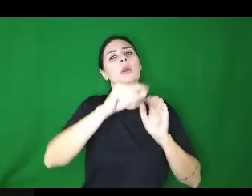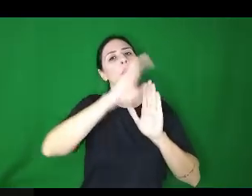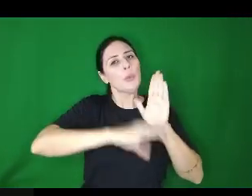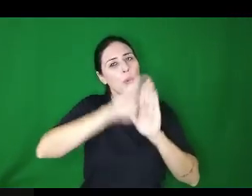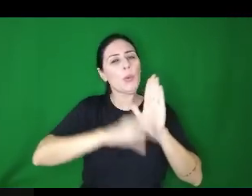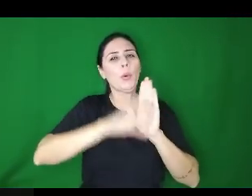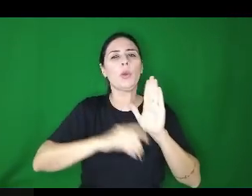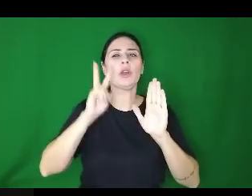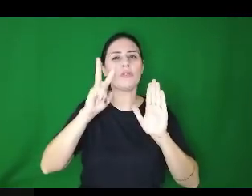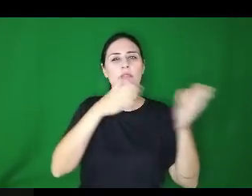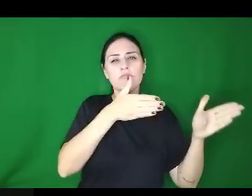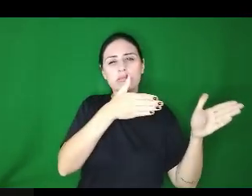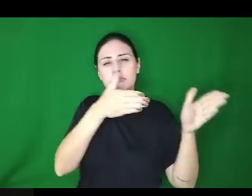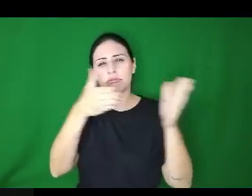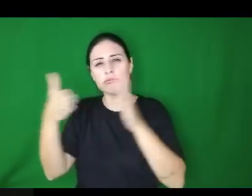daqui,